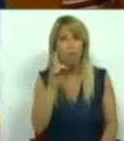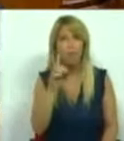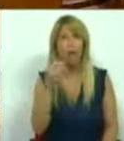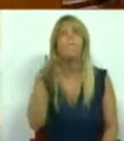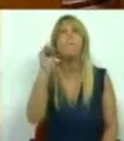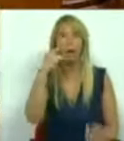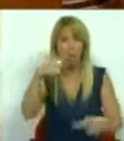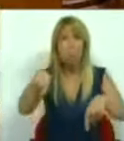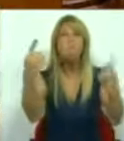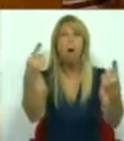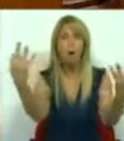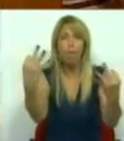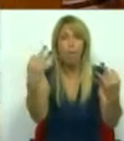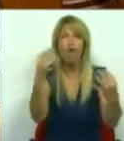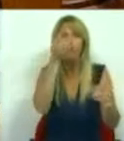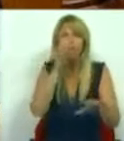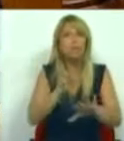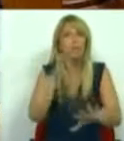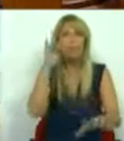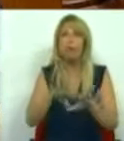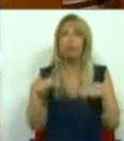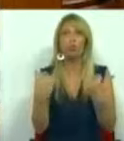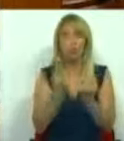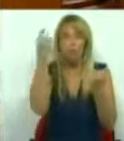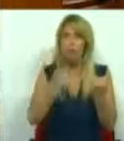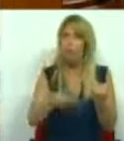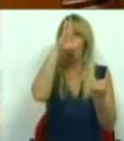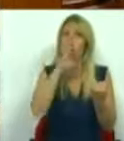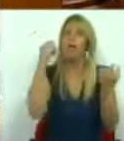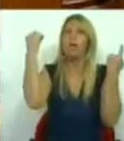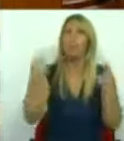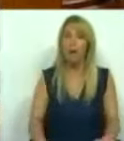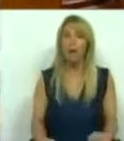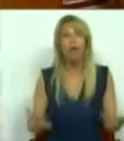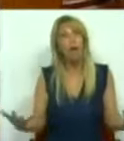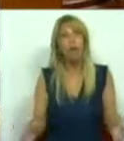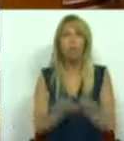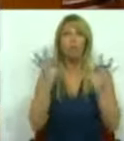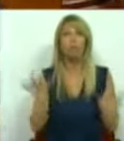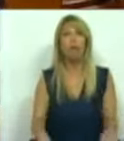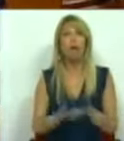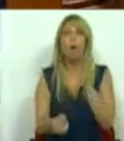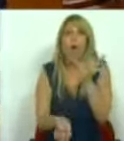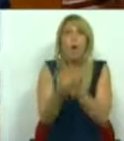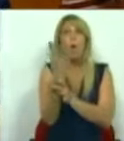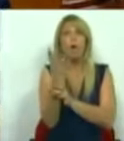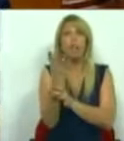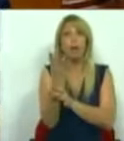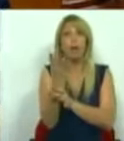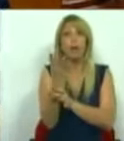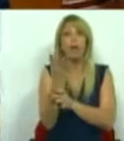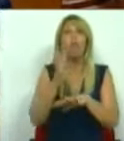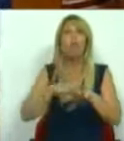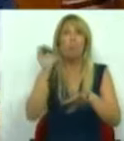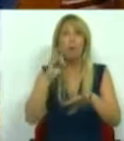de uma demonstrada sensibilidade social deste Governo, deve igualmente a sua origem ao estado